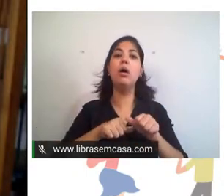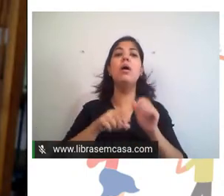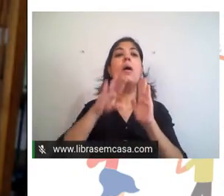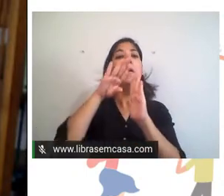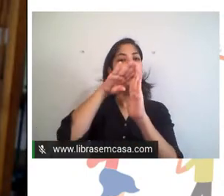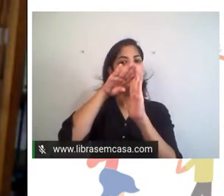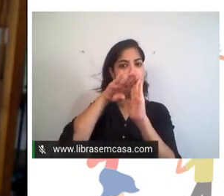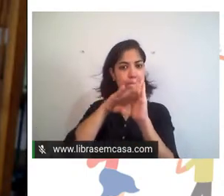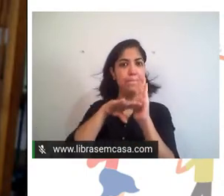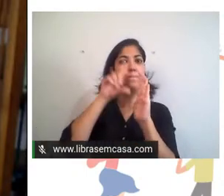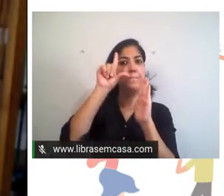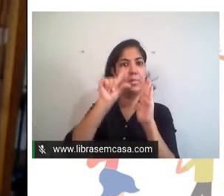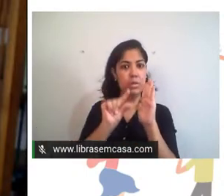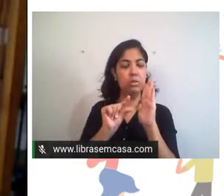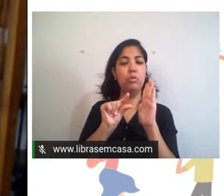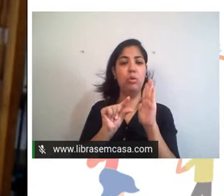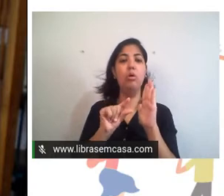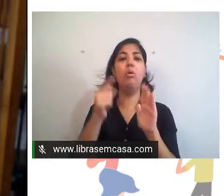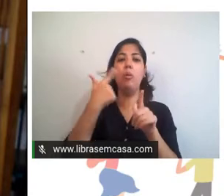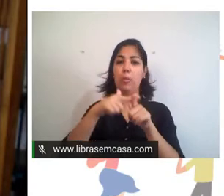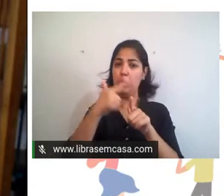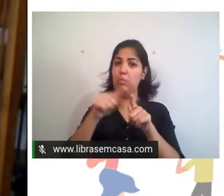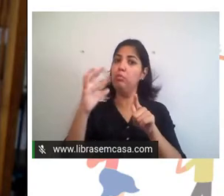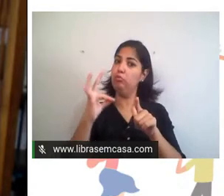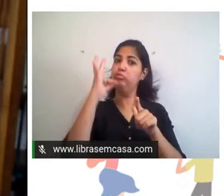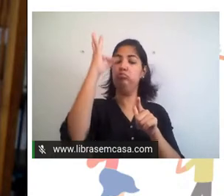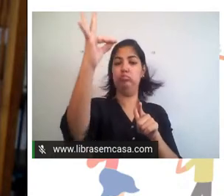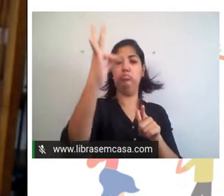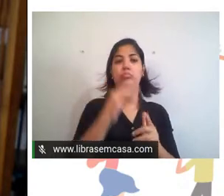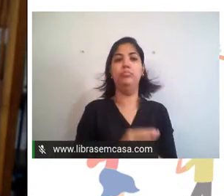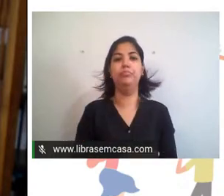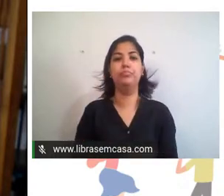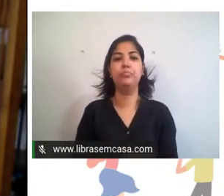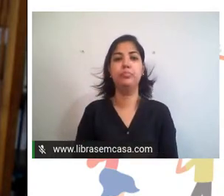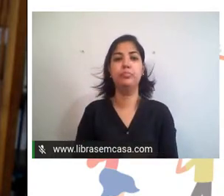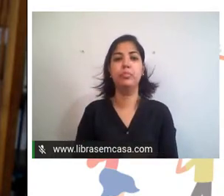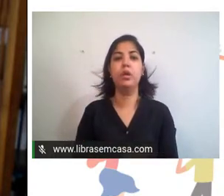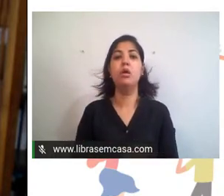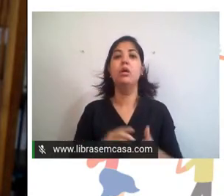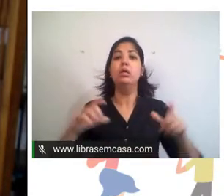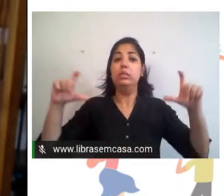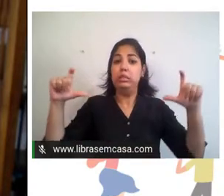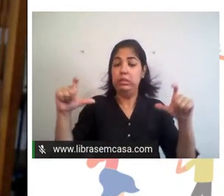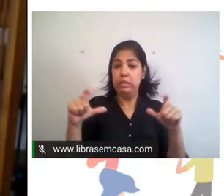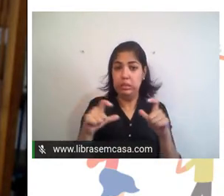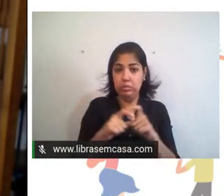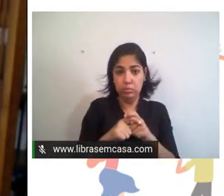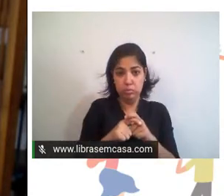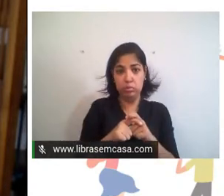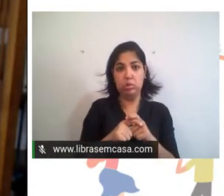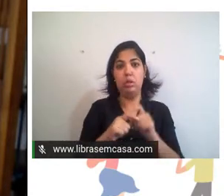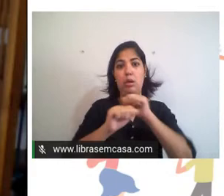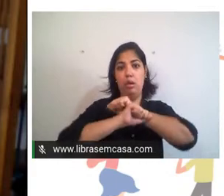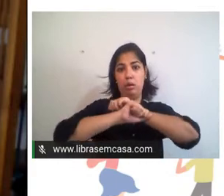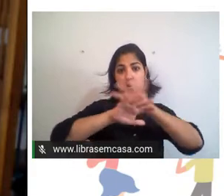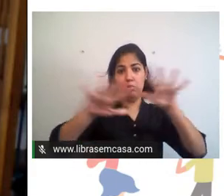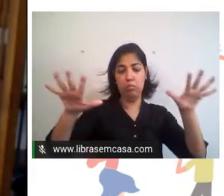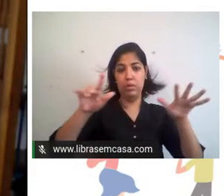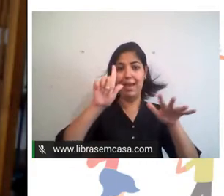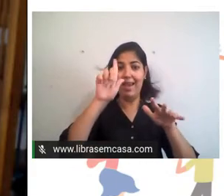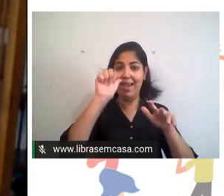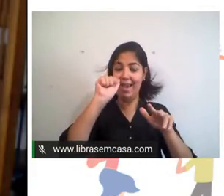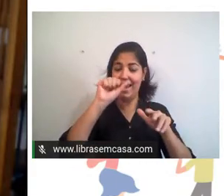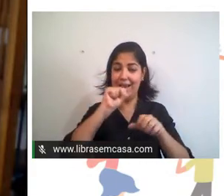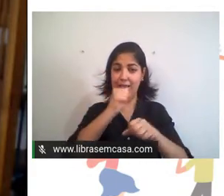que é muito interessante é que reduzir a emissão de gases de efeito estufa não depende do desenvolvimento de